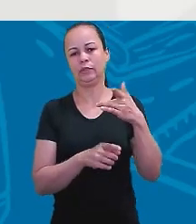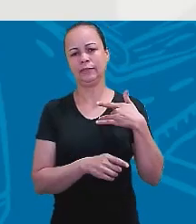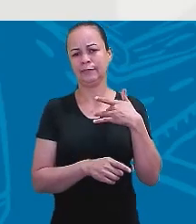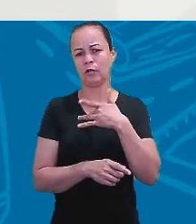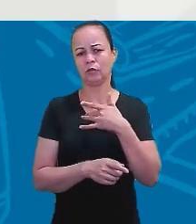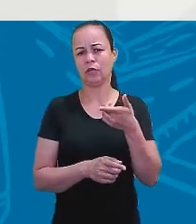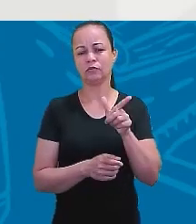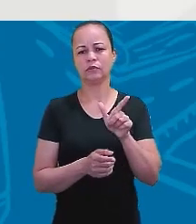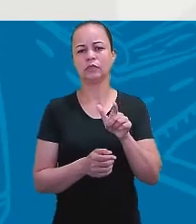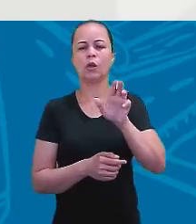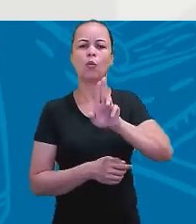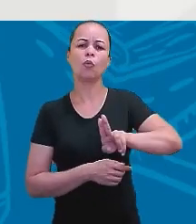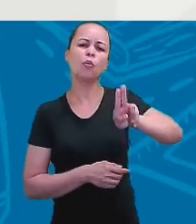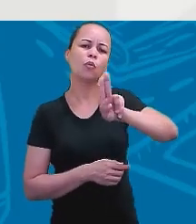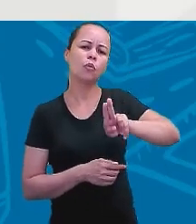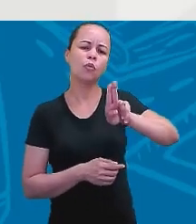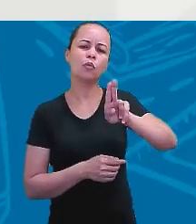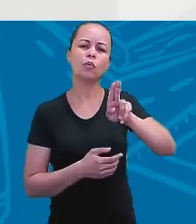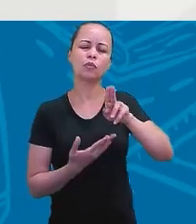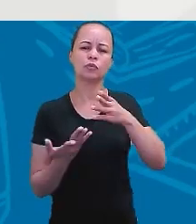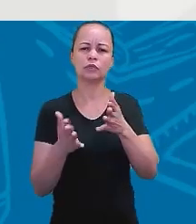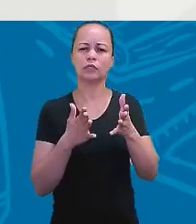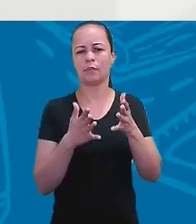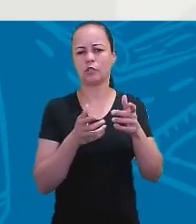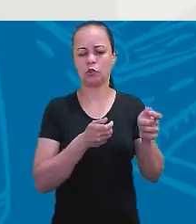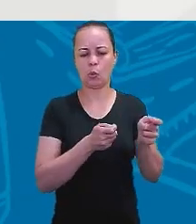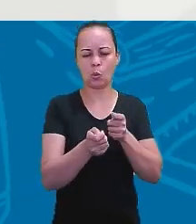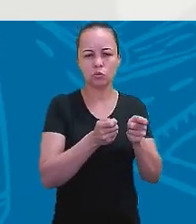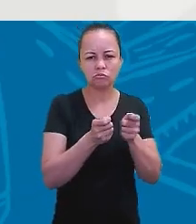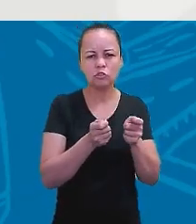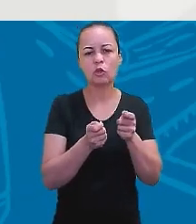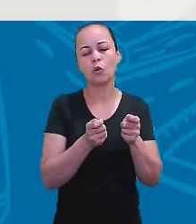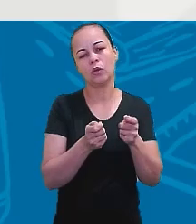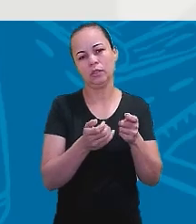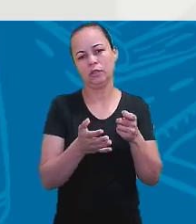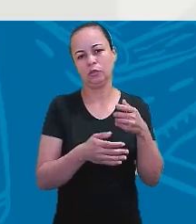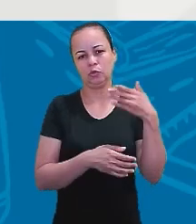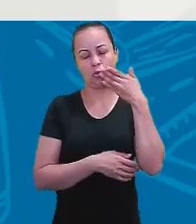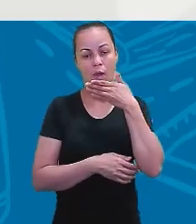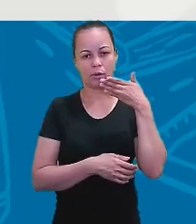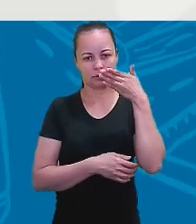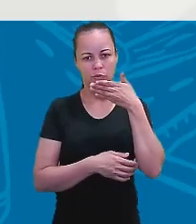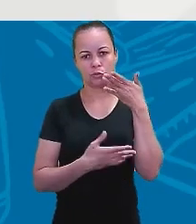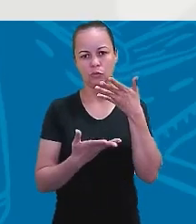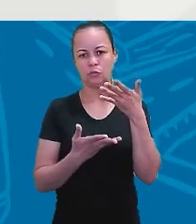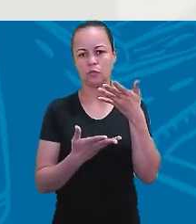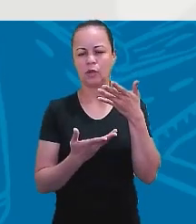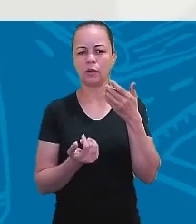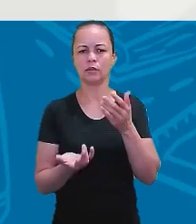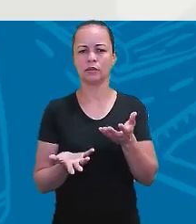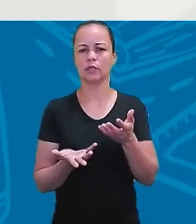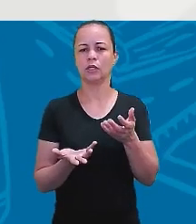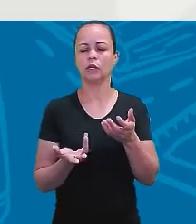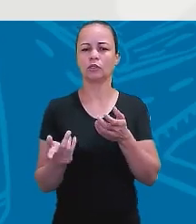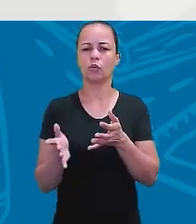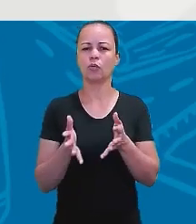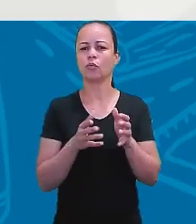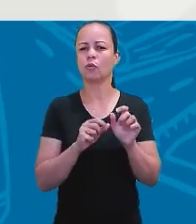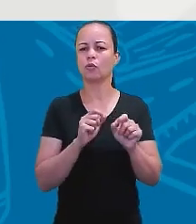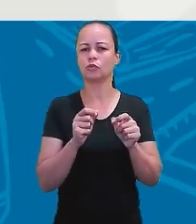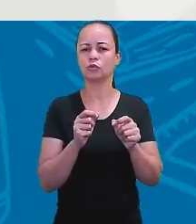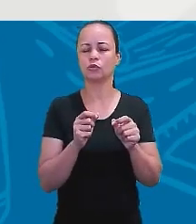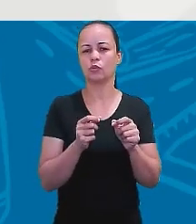sabe, o uso mais regrado, mais controlado e, quem sabe, até mesmo pensar, colocar na balança custo-benefício.